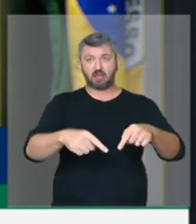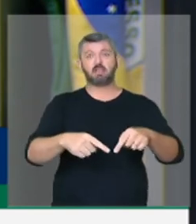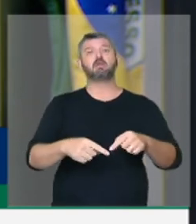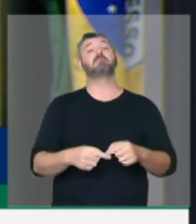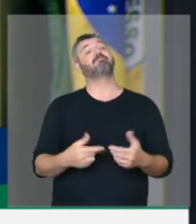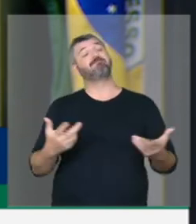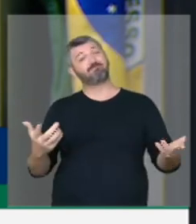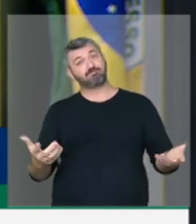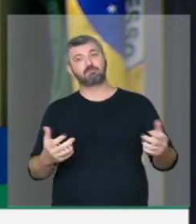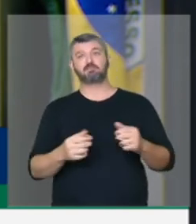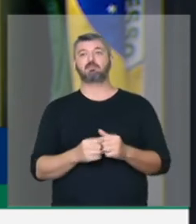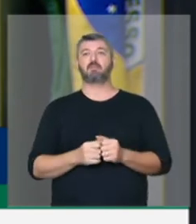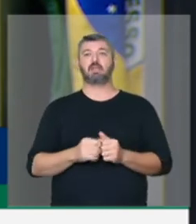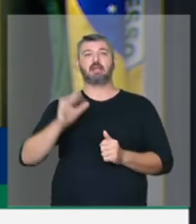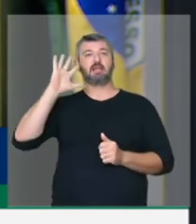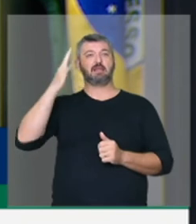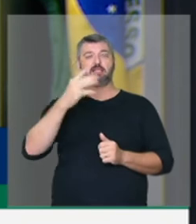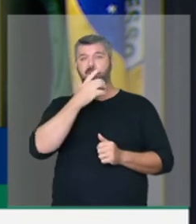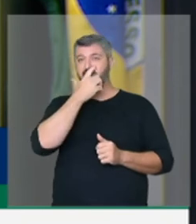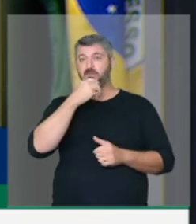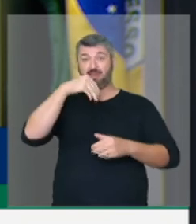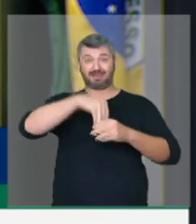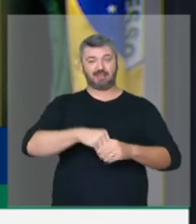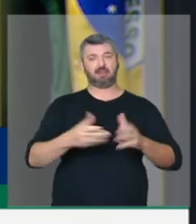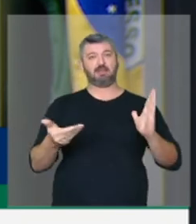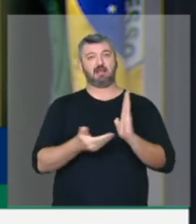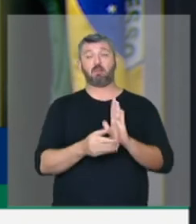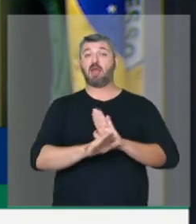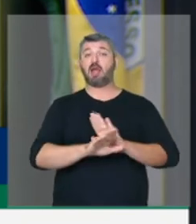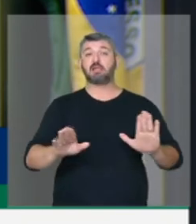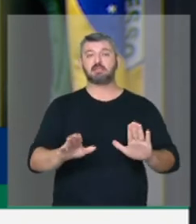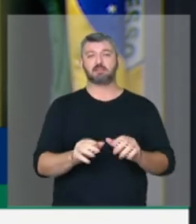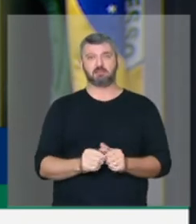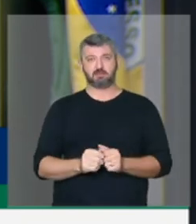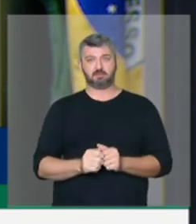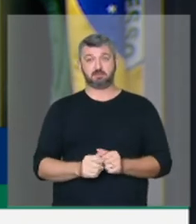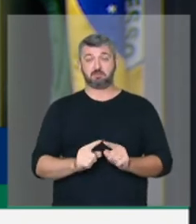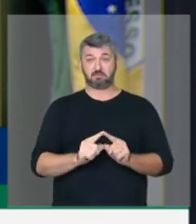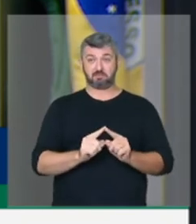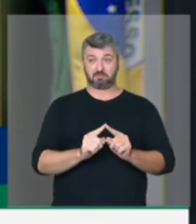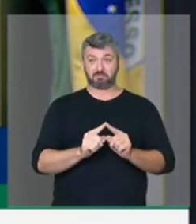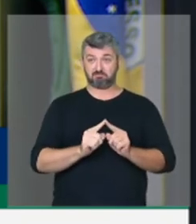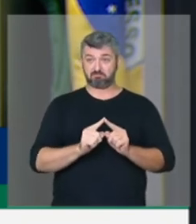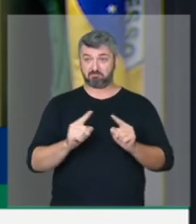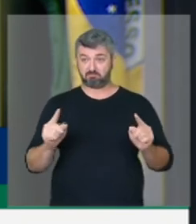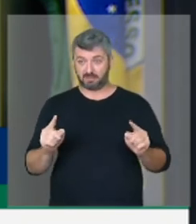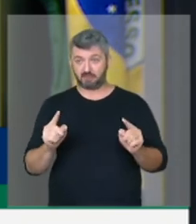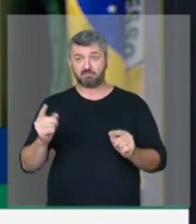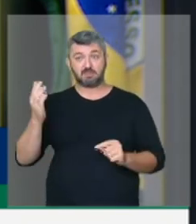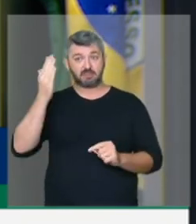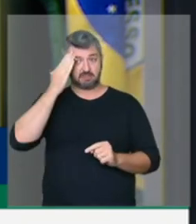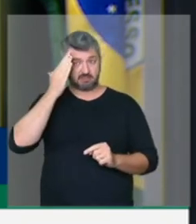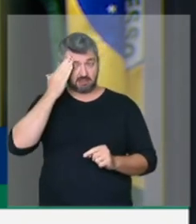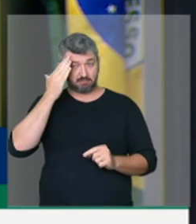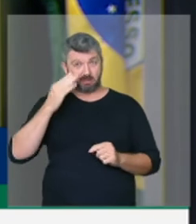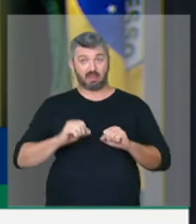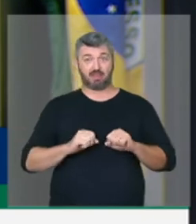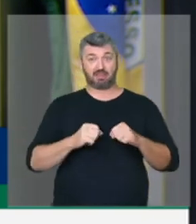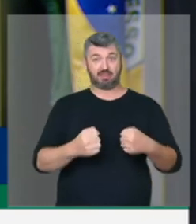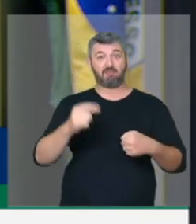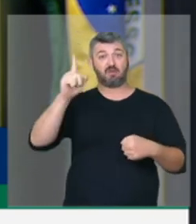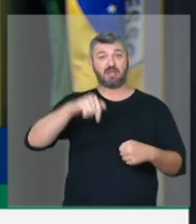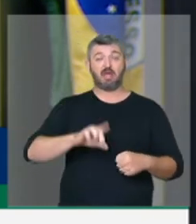assim decidirem. Assim deve funcionar. No entanto, senhor presidente, é preciso saber que a defesa aqui é do